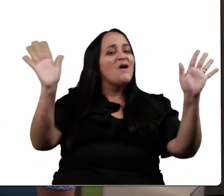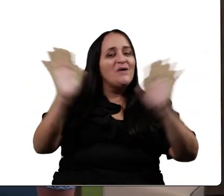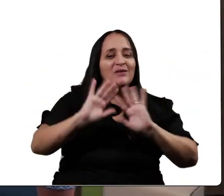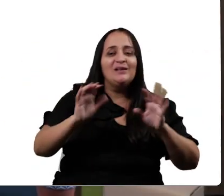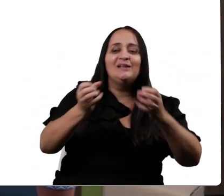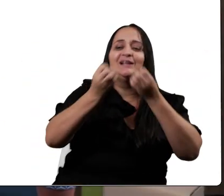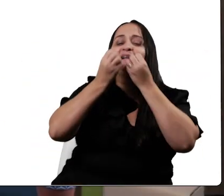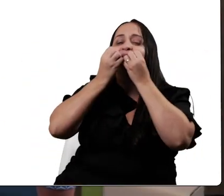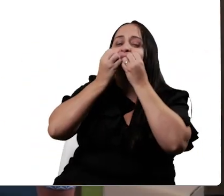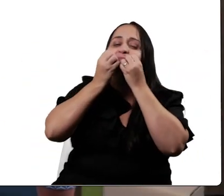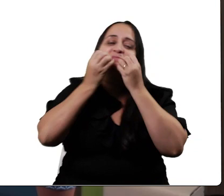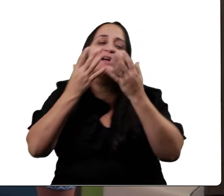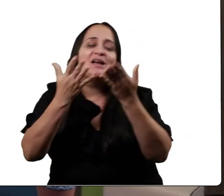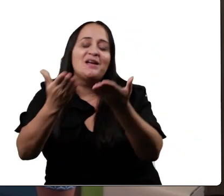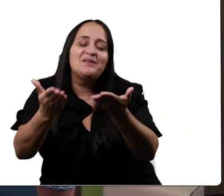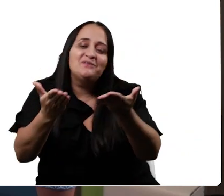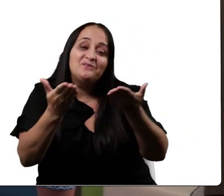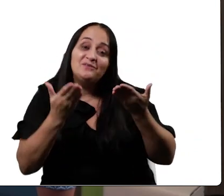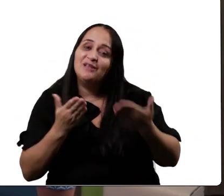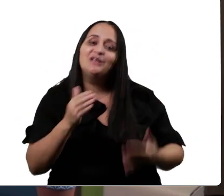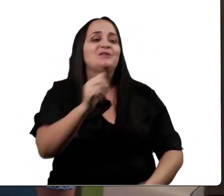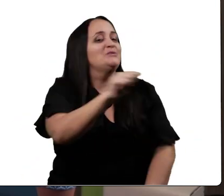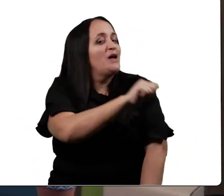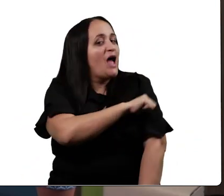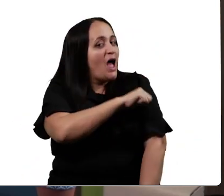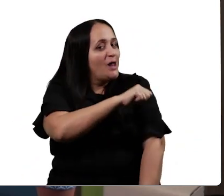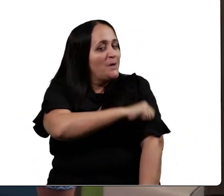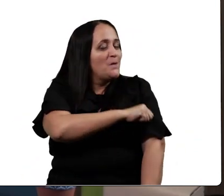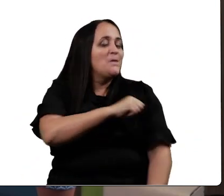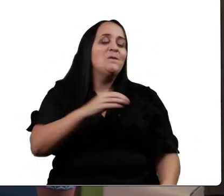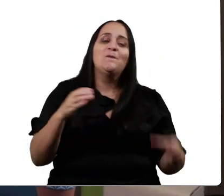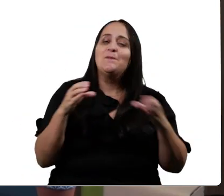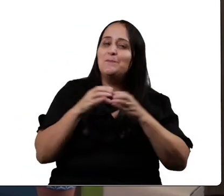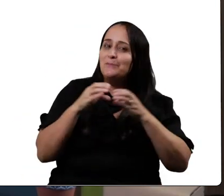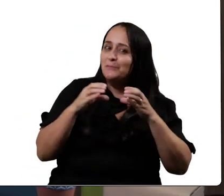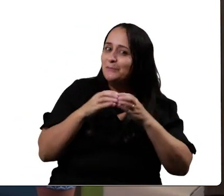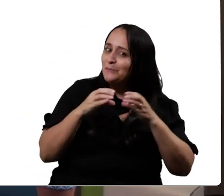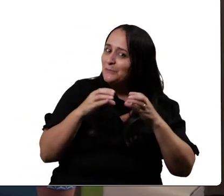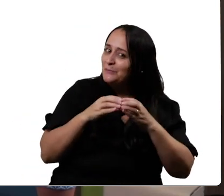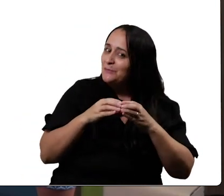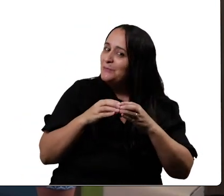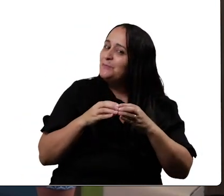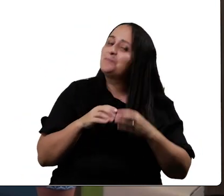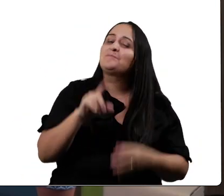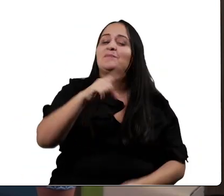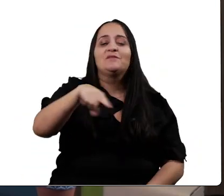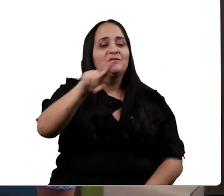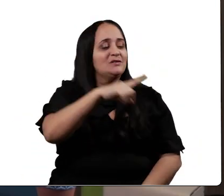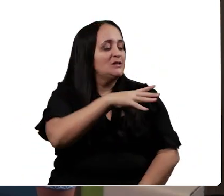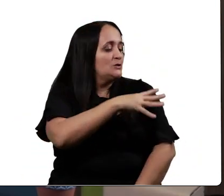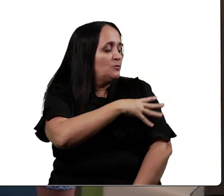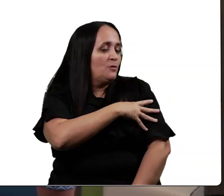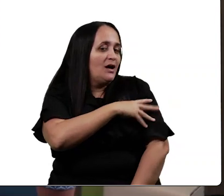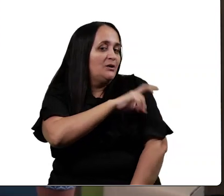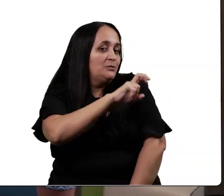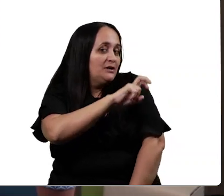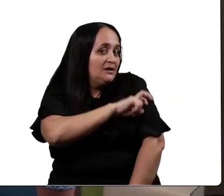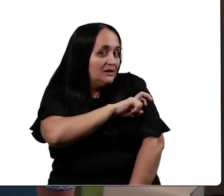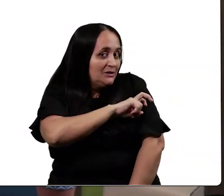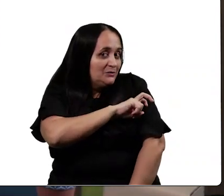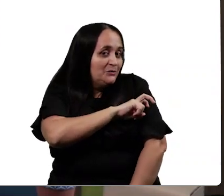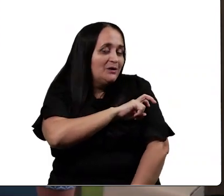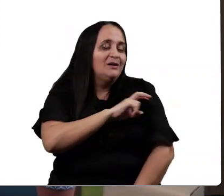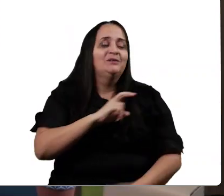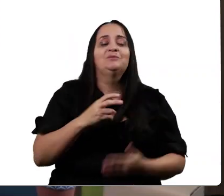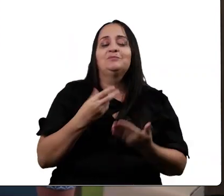Olá, sejam muito bem-vindos, alunos do ciclo 2 da Rede Municipal de Ensino. A aula é para vocês do 4º e do 5º